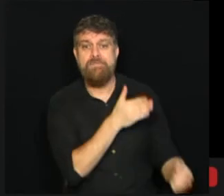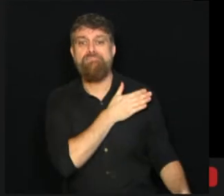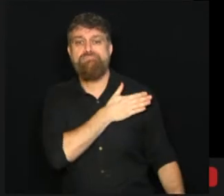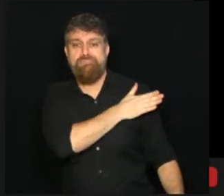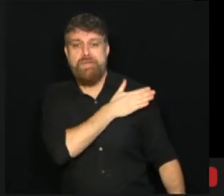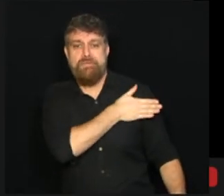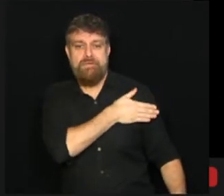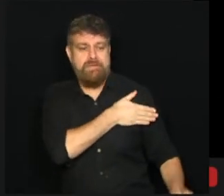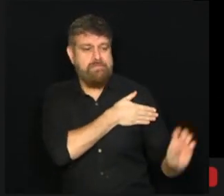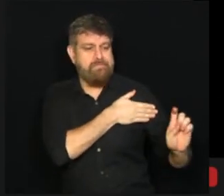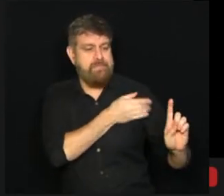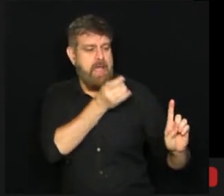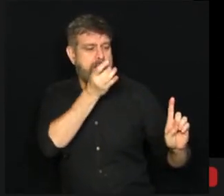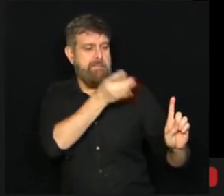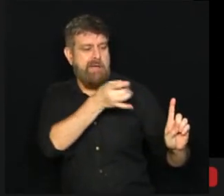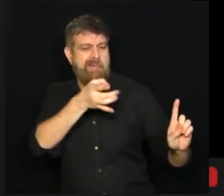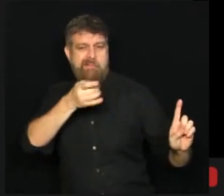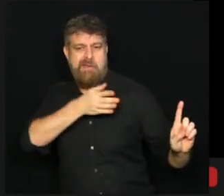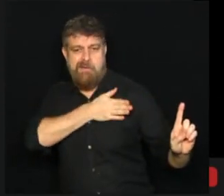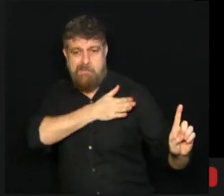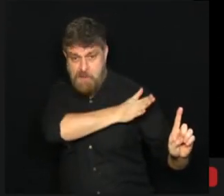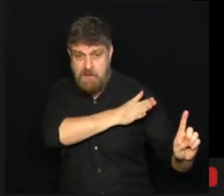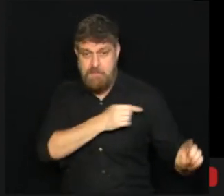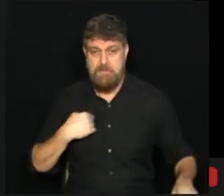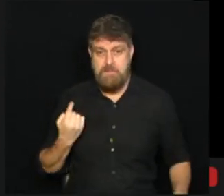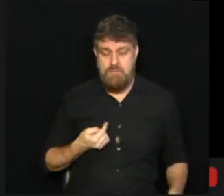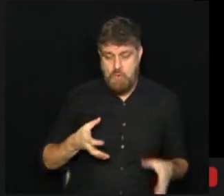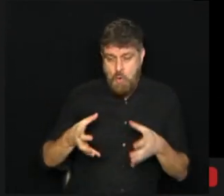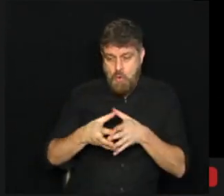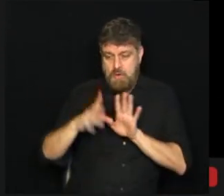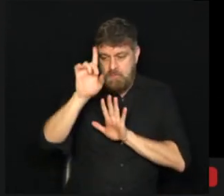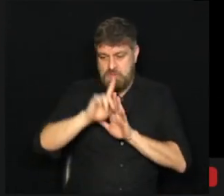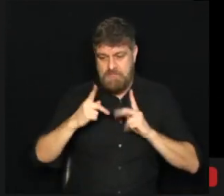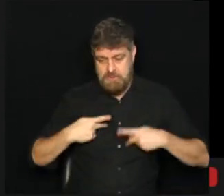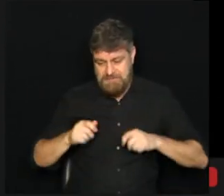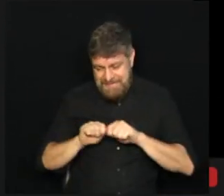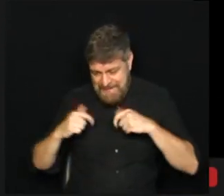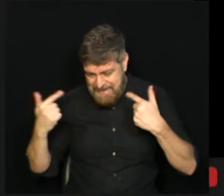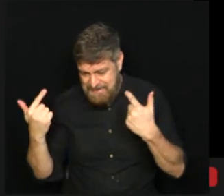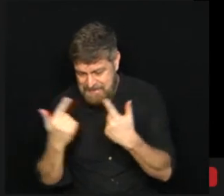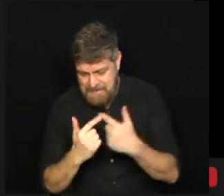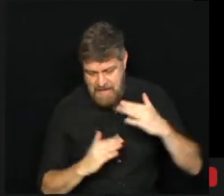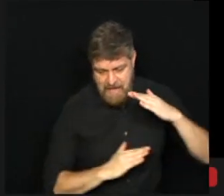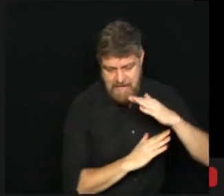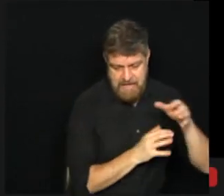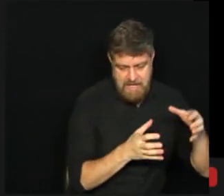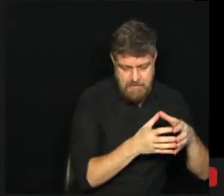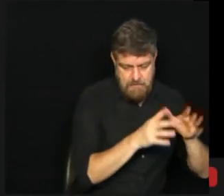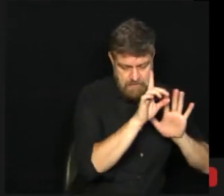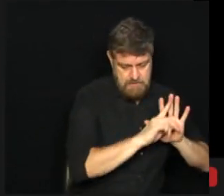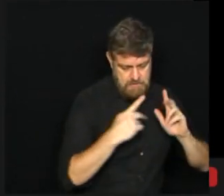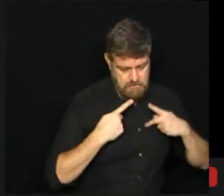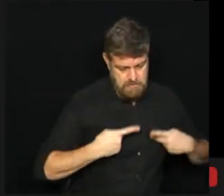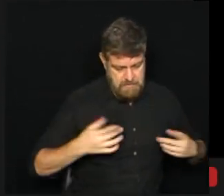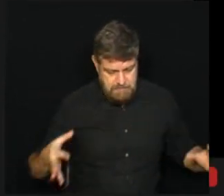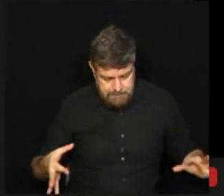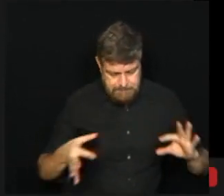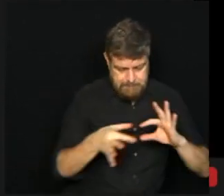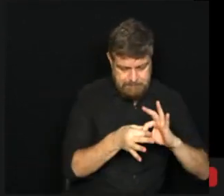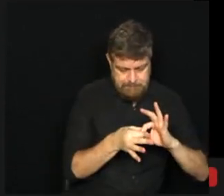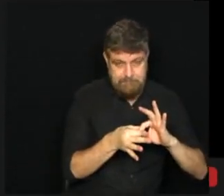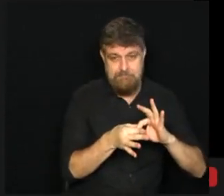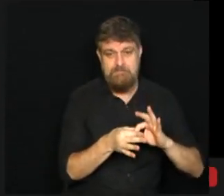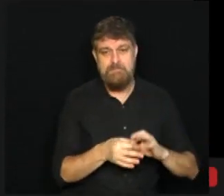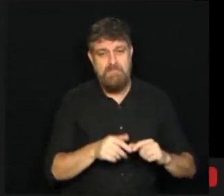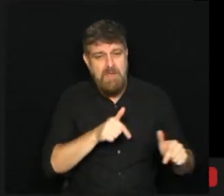Então, a comissão está totalmente aberta a gente trabalhar conjuntamente nessa questão. E eu acho que